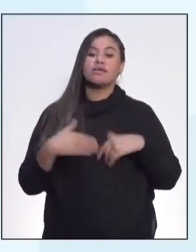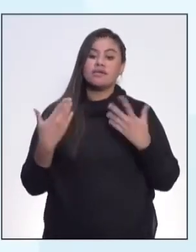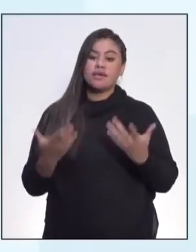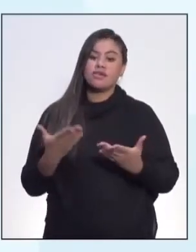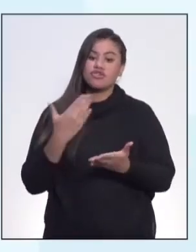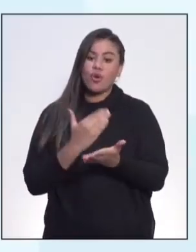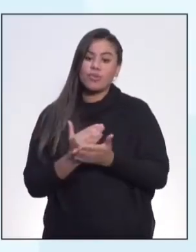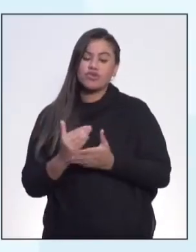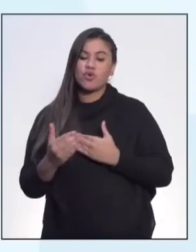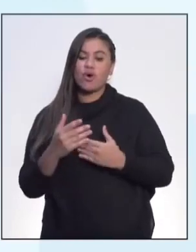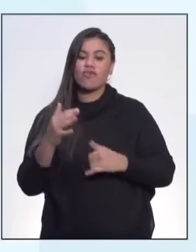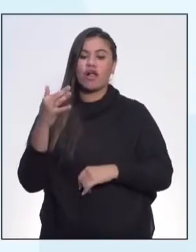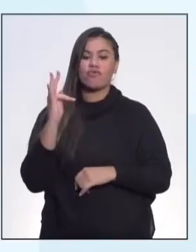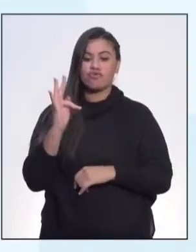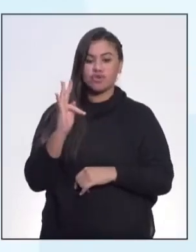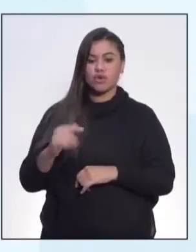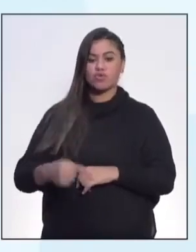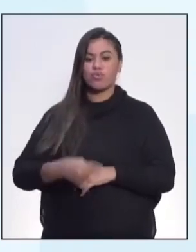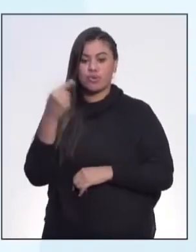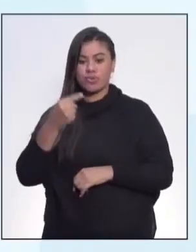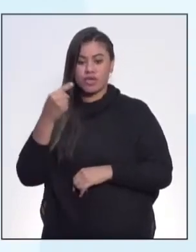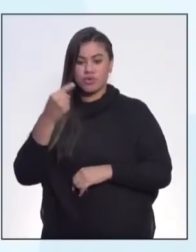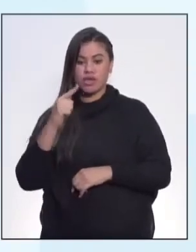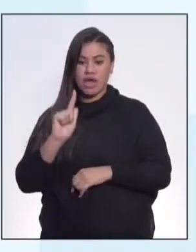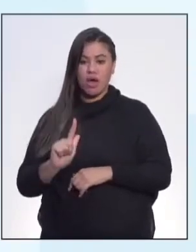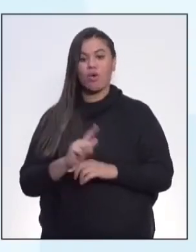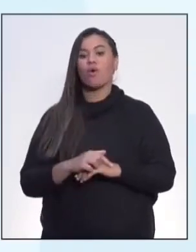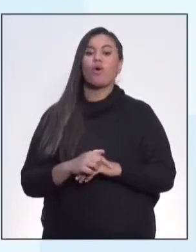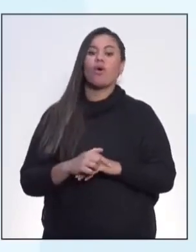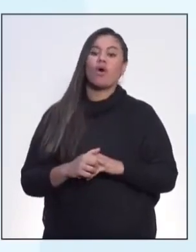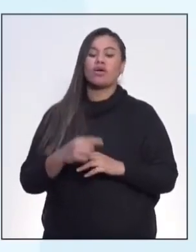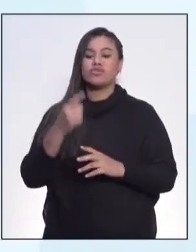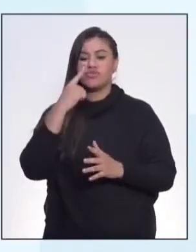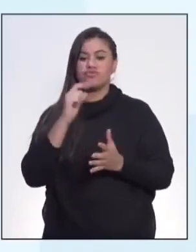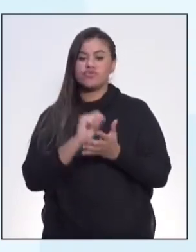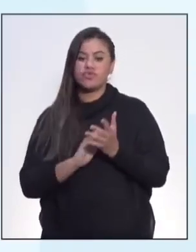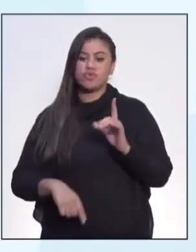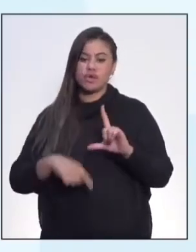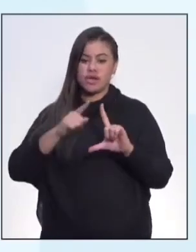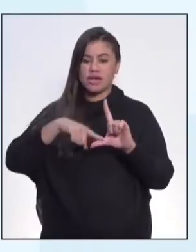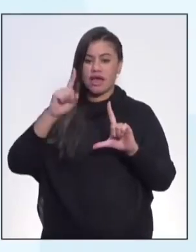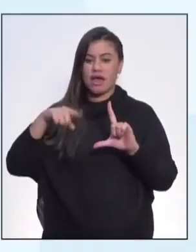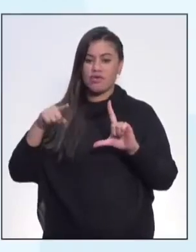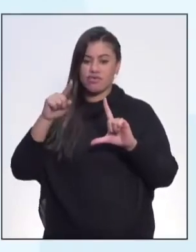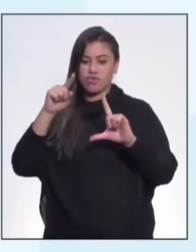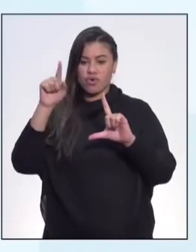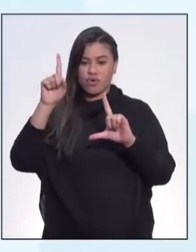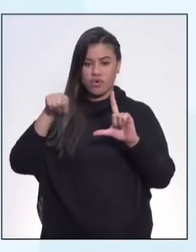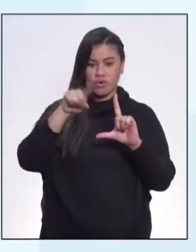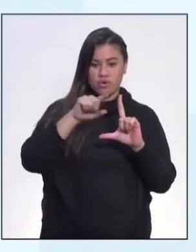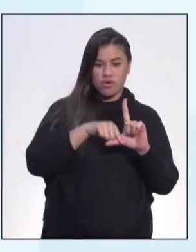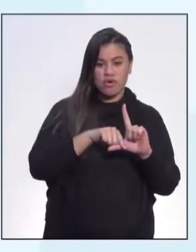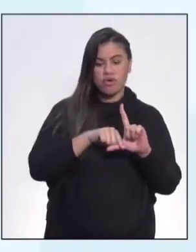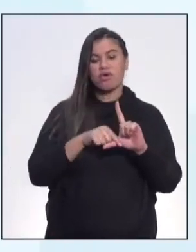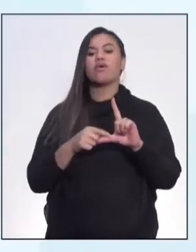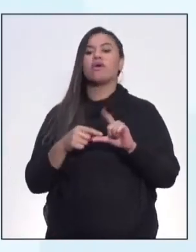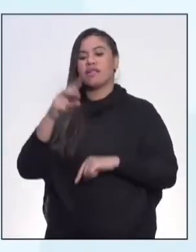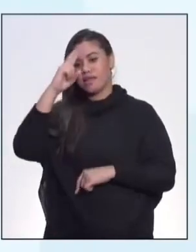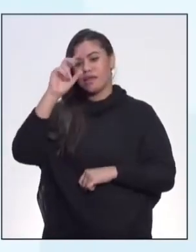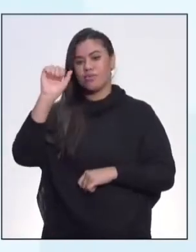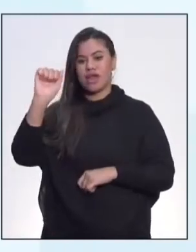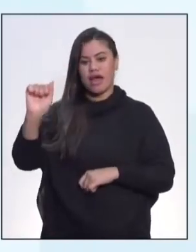falar sobre função do primeiro grau, a gente trabalhou gráfico de função de primeiro grau, crescimento, decrescimento, a taxa de variação, lembra o valor